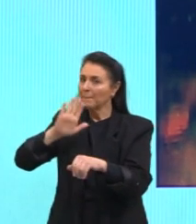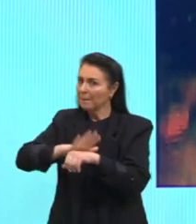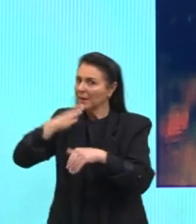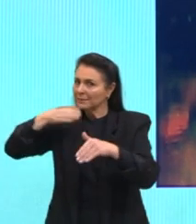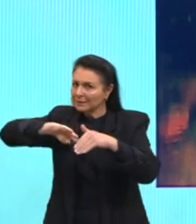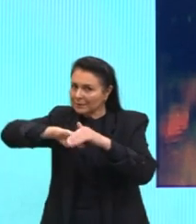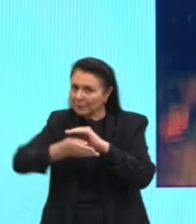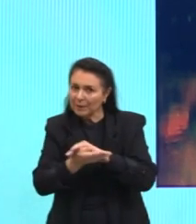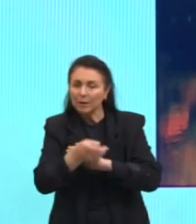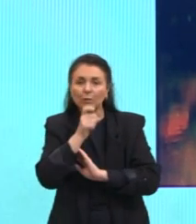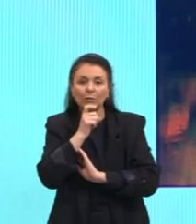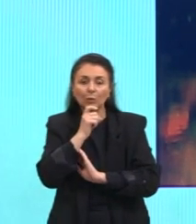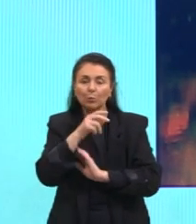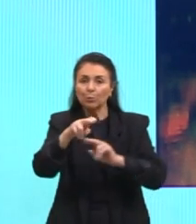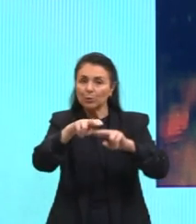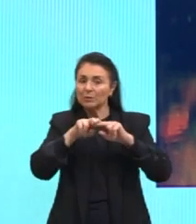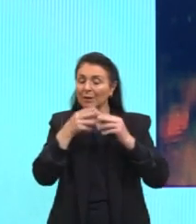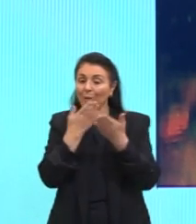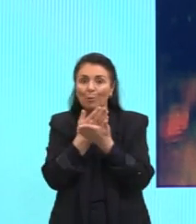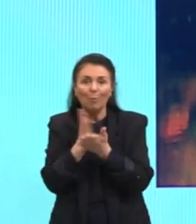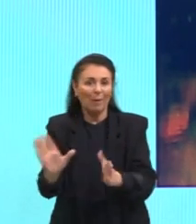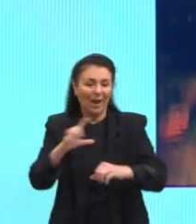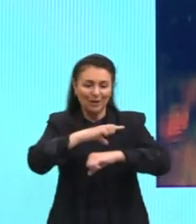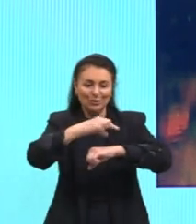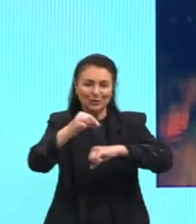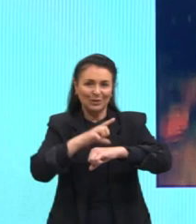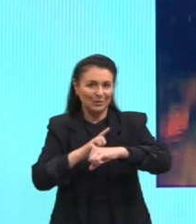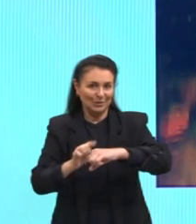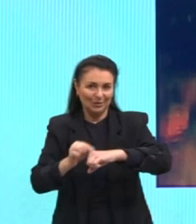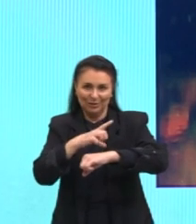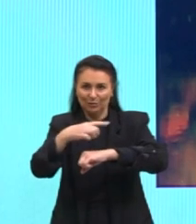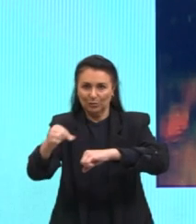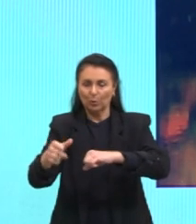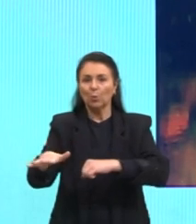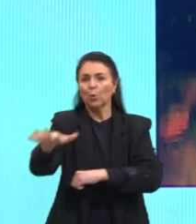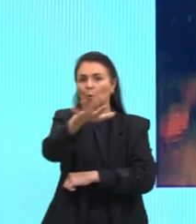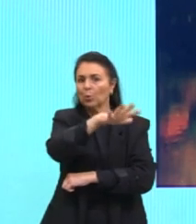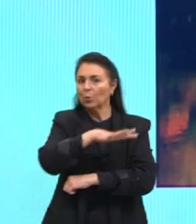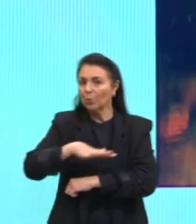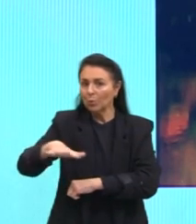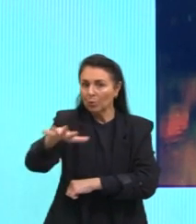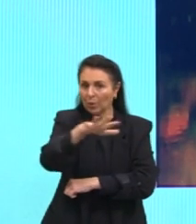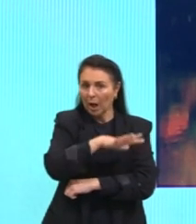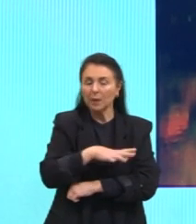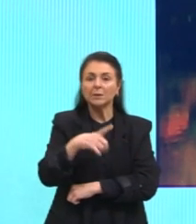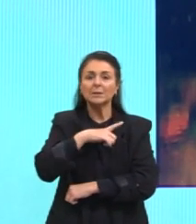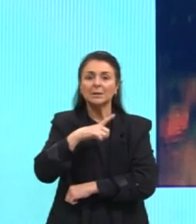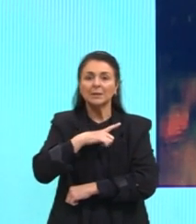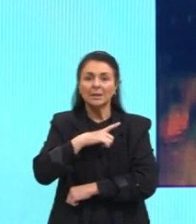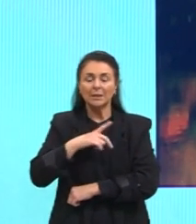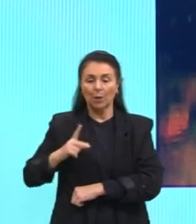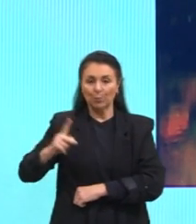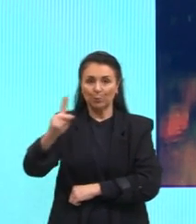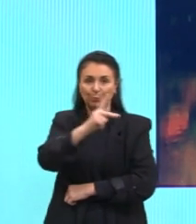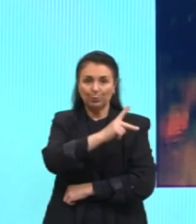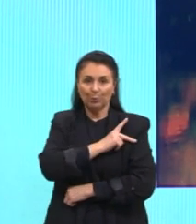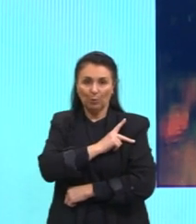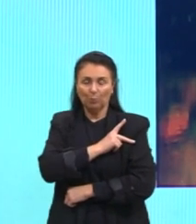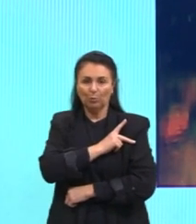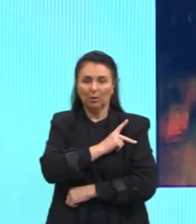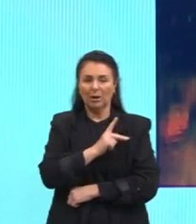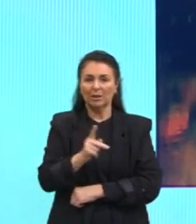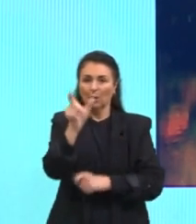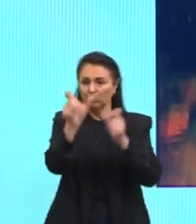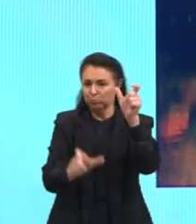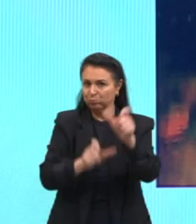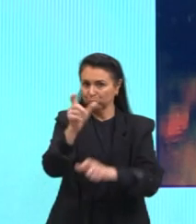consegue resistir não perde suas folhas tá a gurizada Então vai ser locais densamente povoados e a